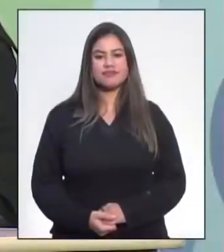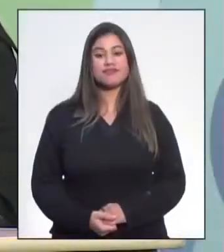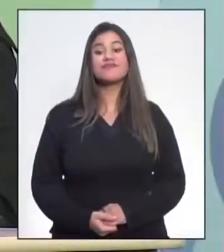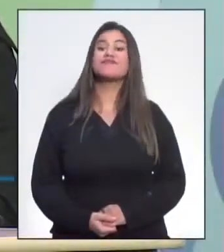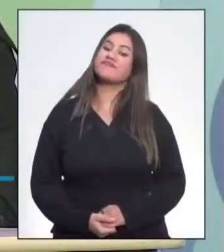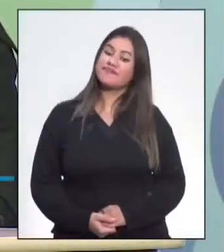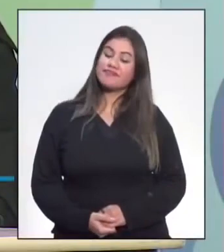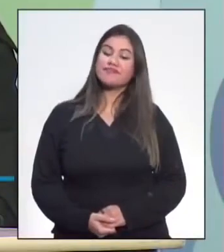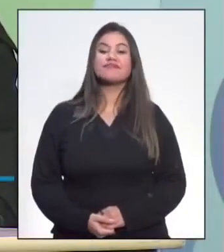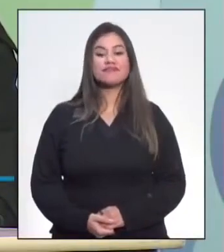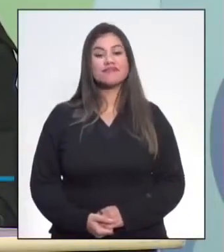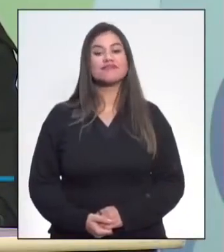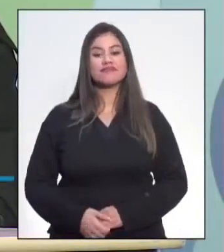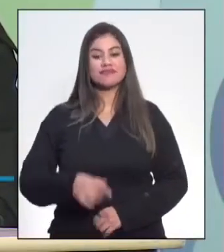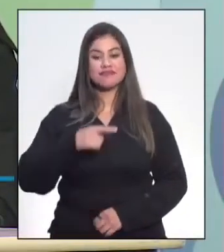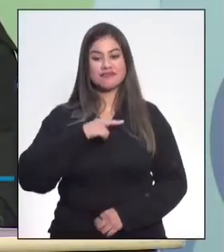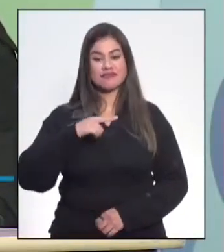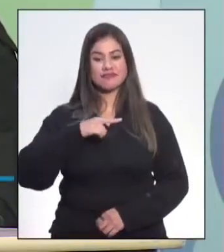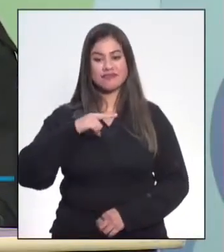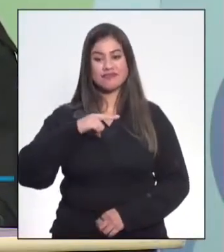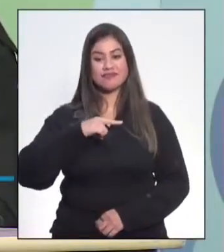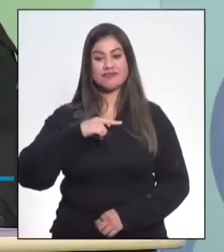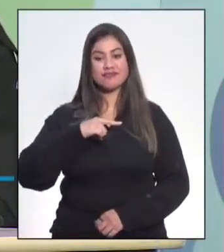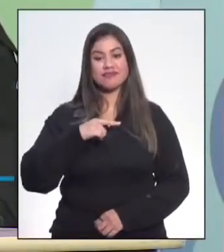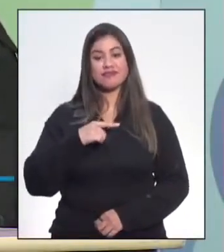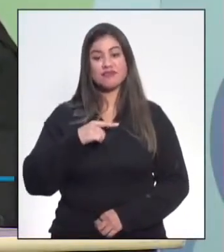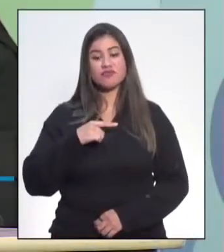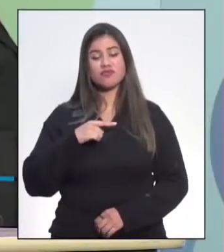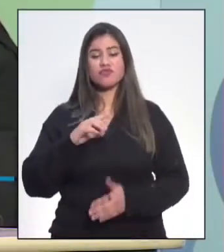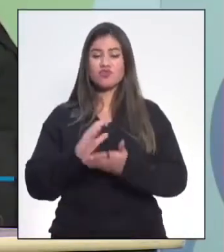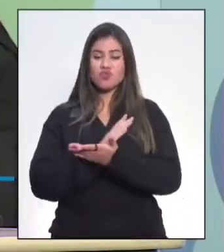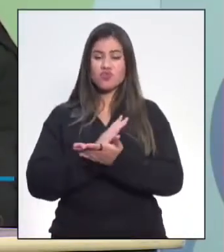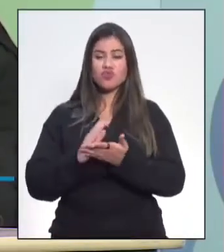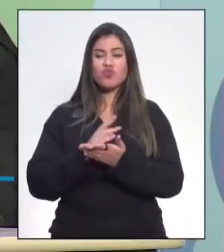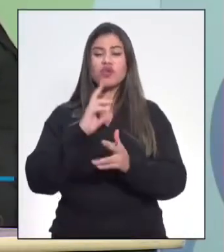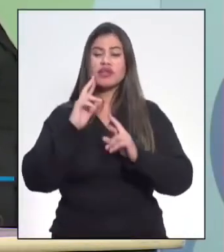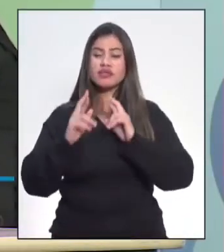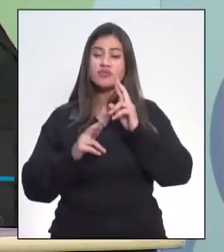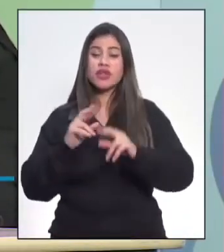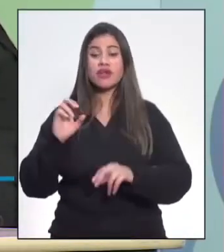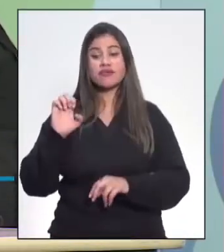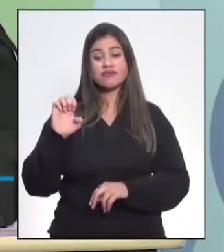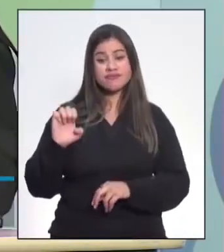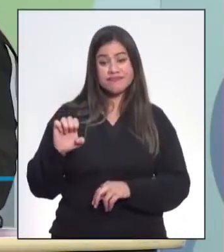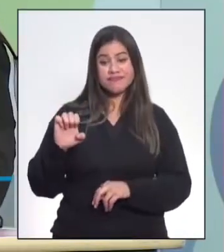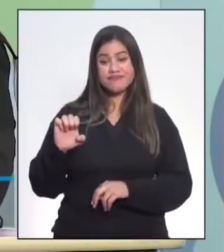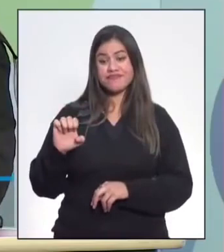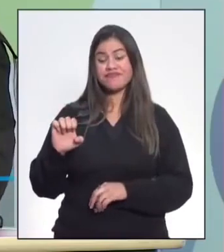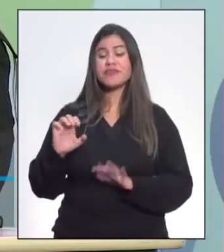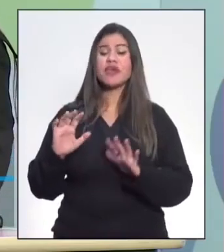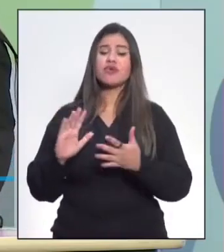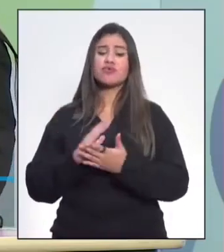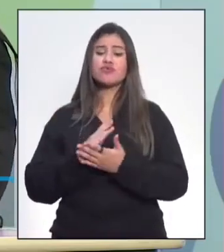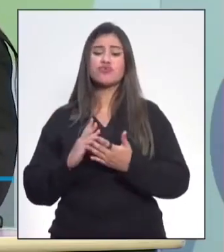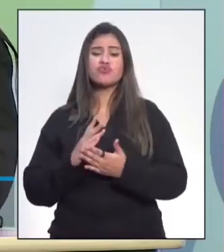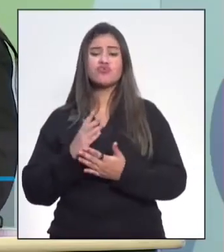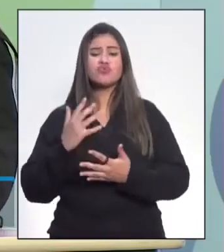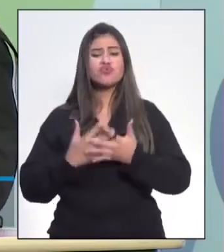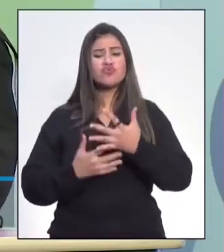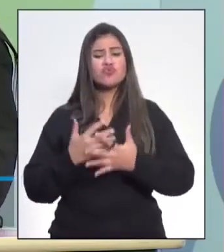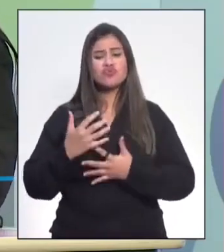Bom, pessoal, nós temos aqui, professora, alguns que... A maioria respondeu letra E, tá? Mas alguns estão com dúvida dos